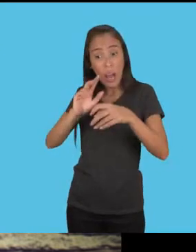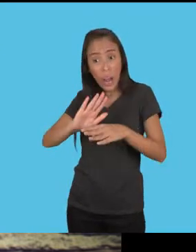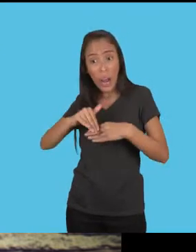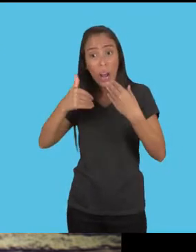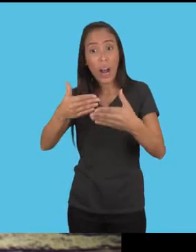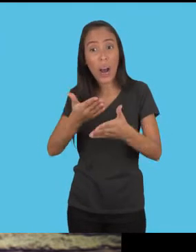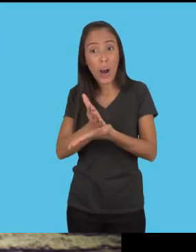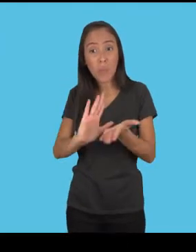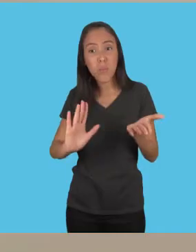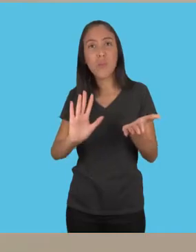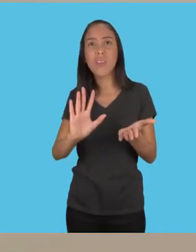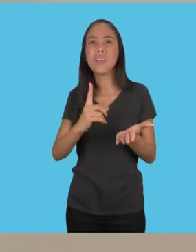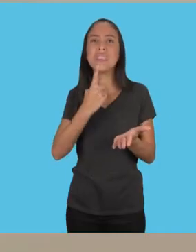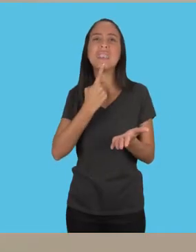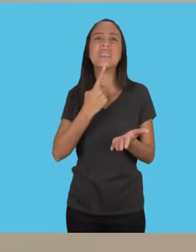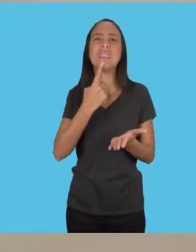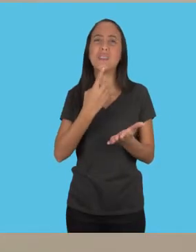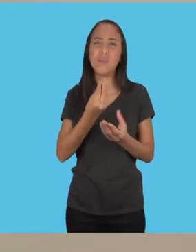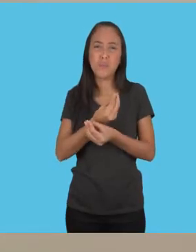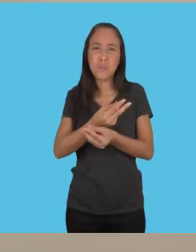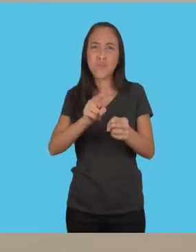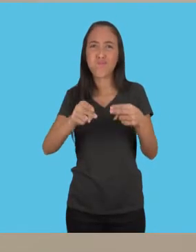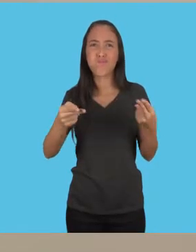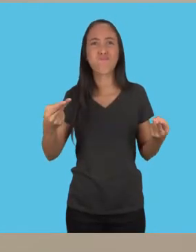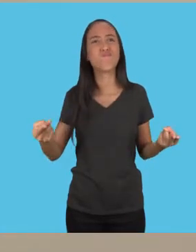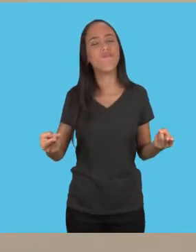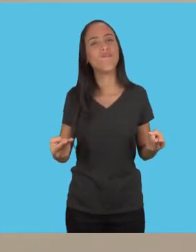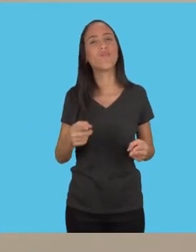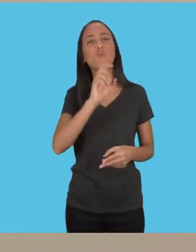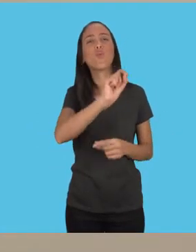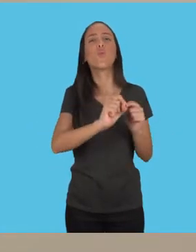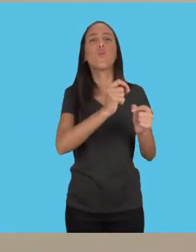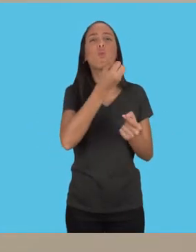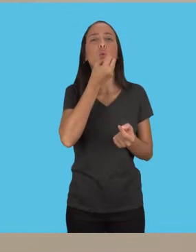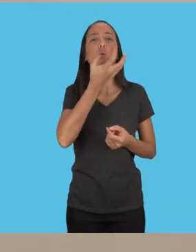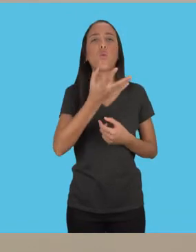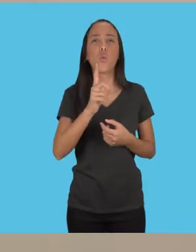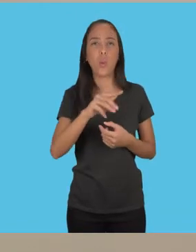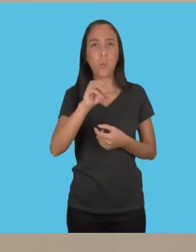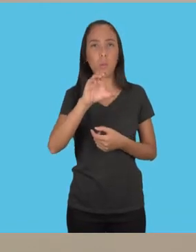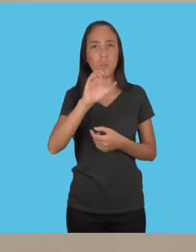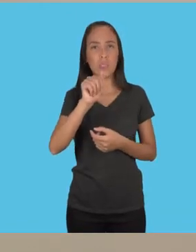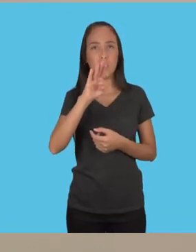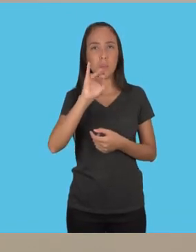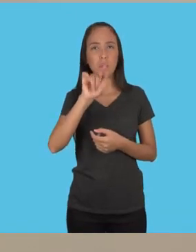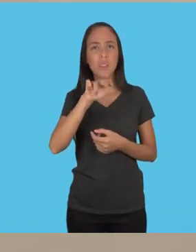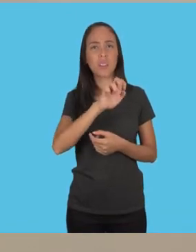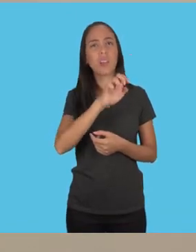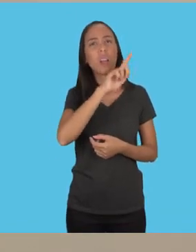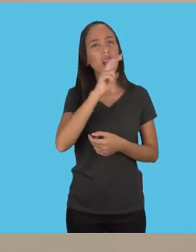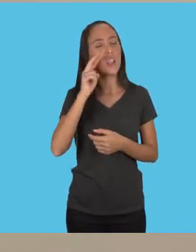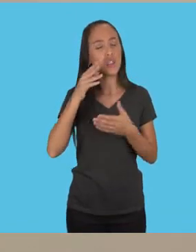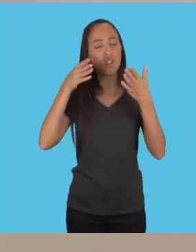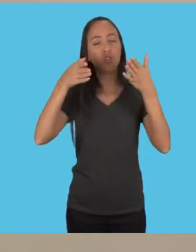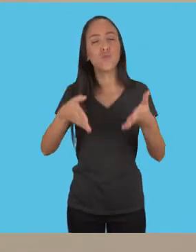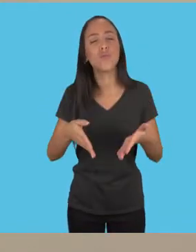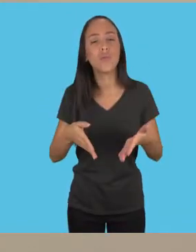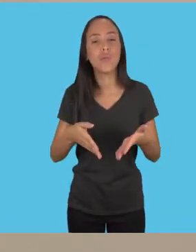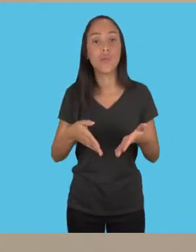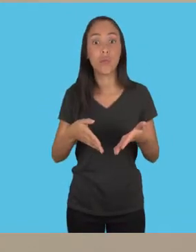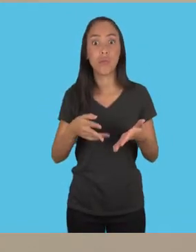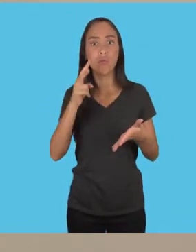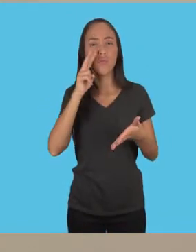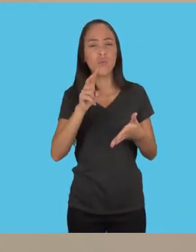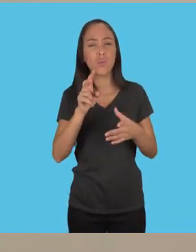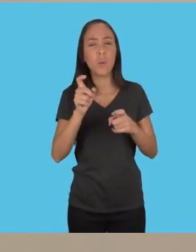foi sangrento. O que ele contou de Moçambique é que eu chegou lá e havia um curso de medicina que não